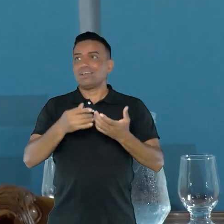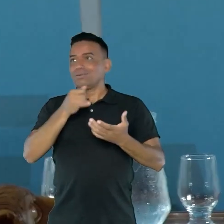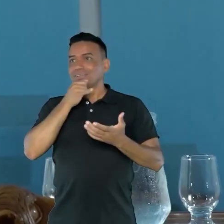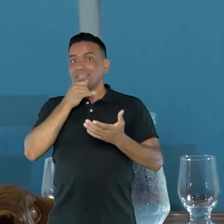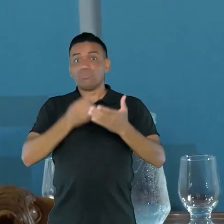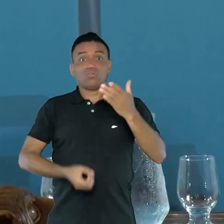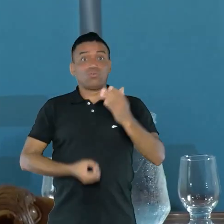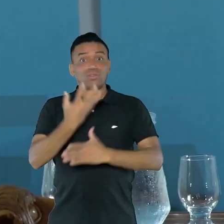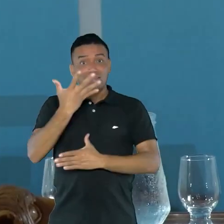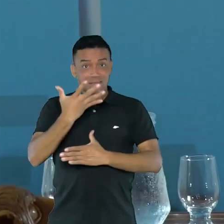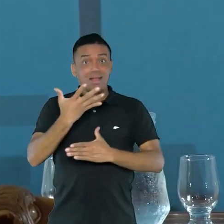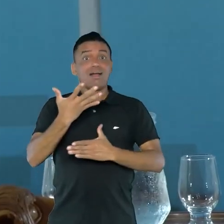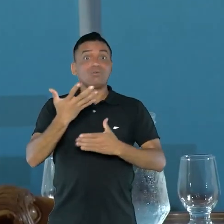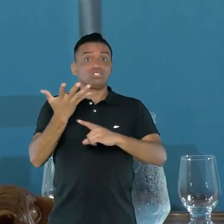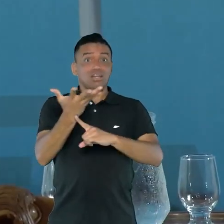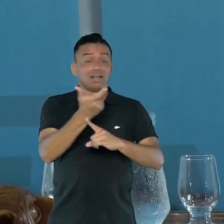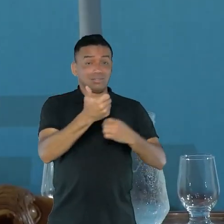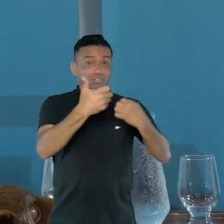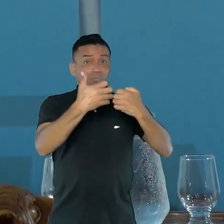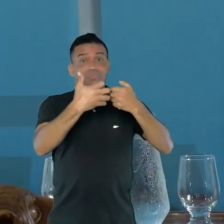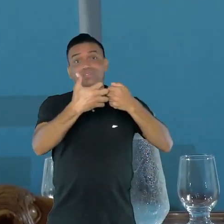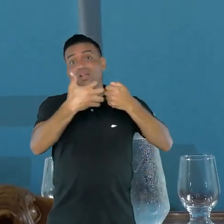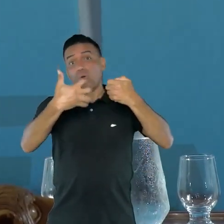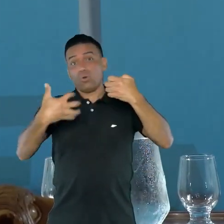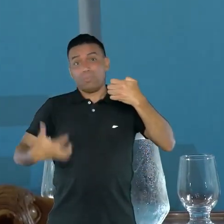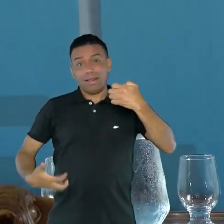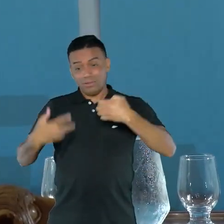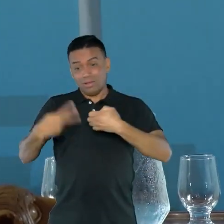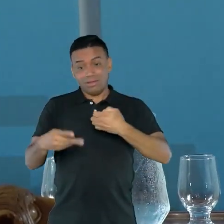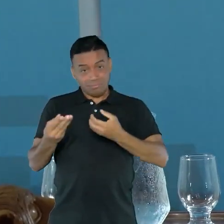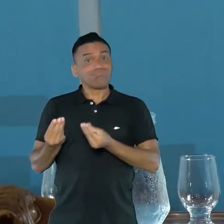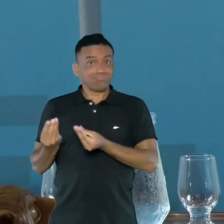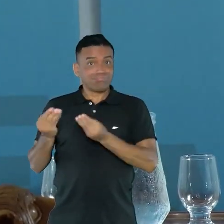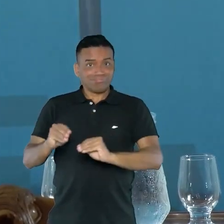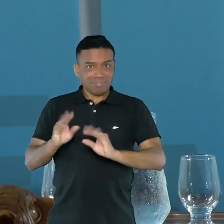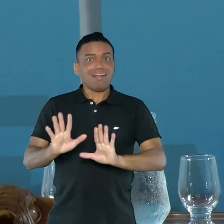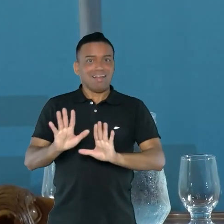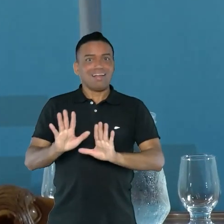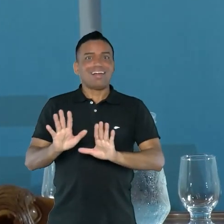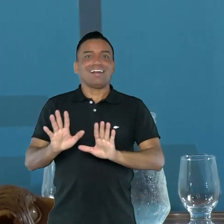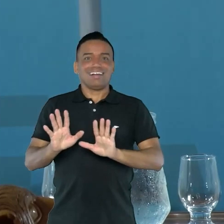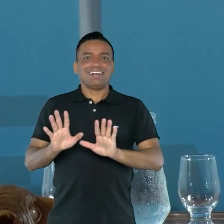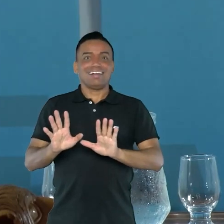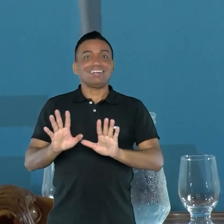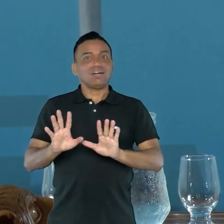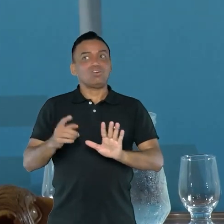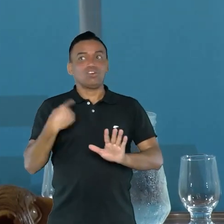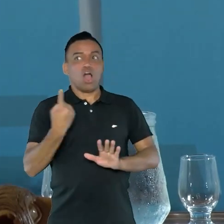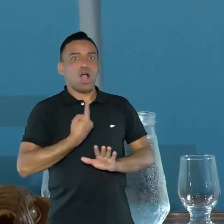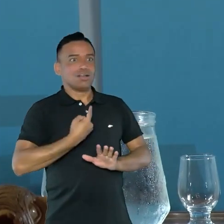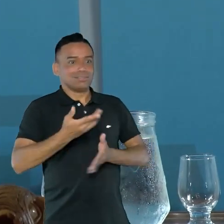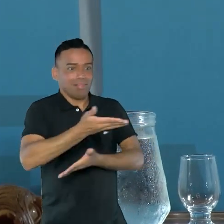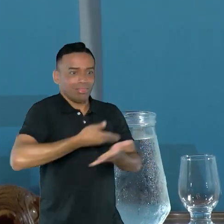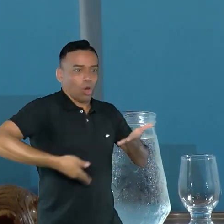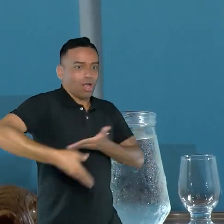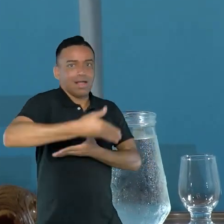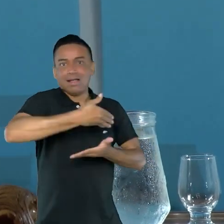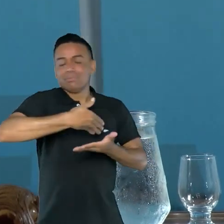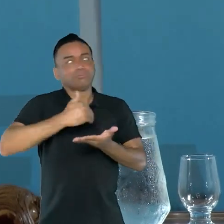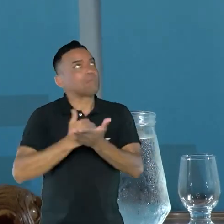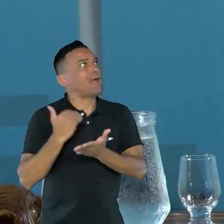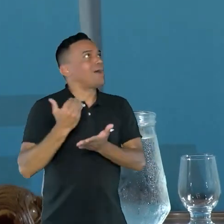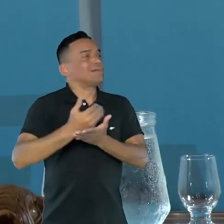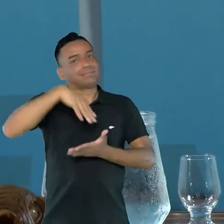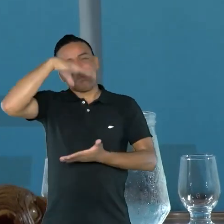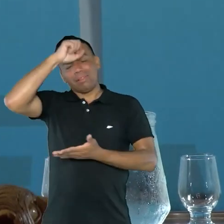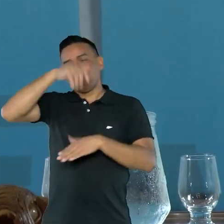Geni Nunes é uma mulher indígena de cabelos escuros e longos. Ela usa um óculos de hastes claras